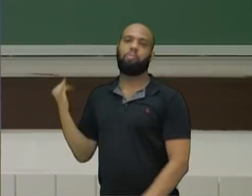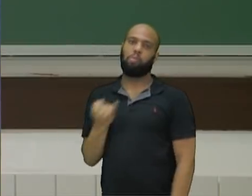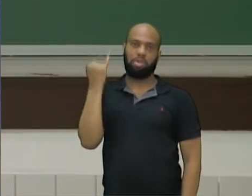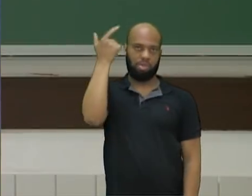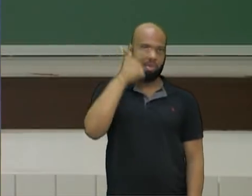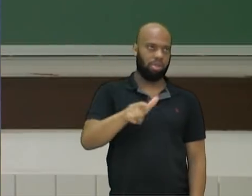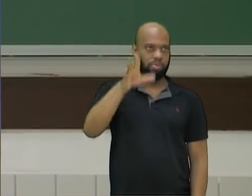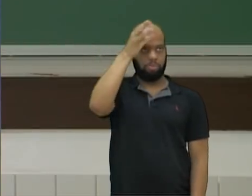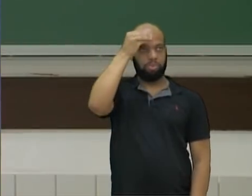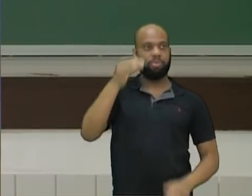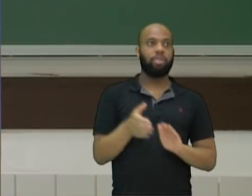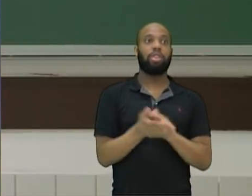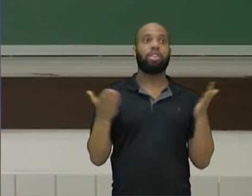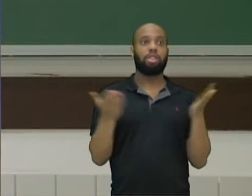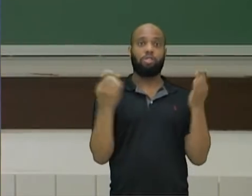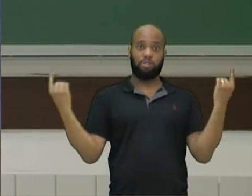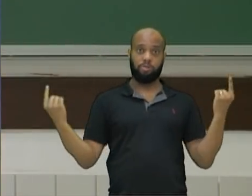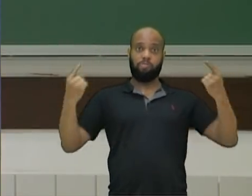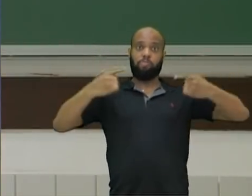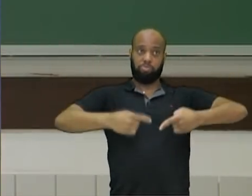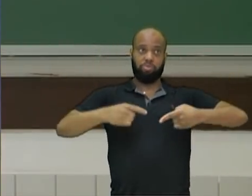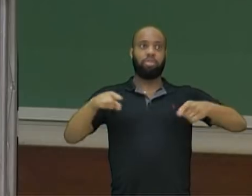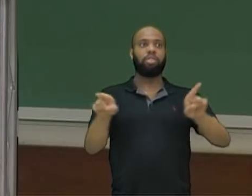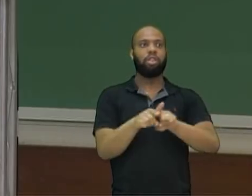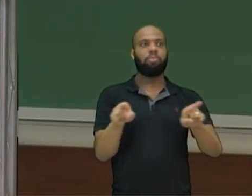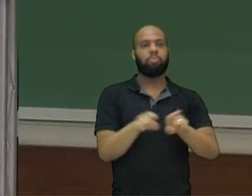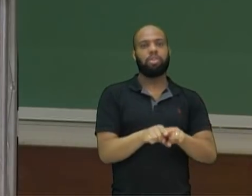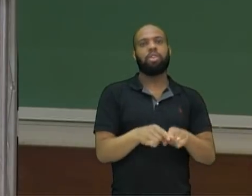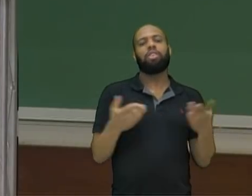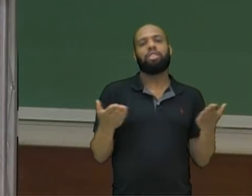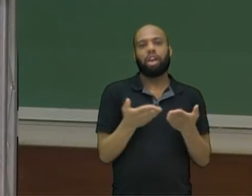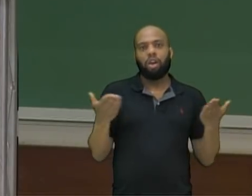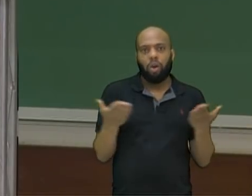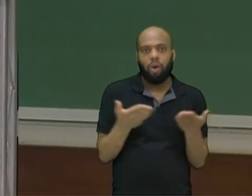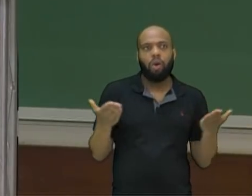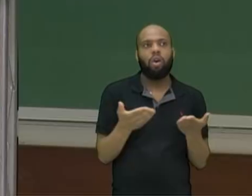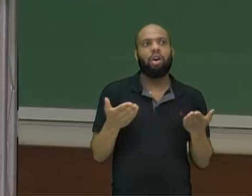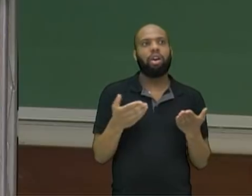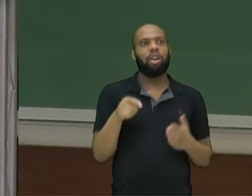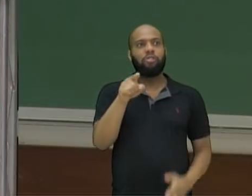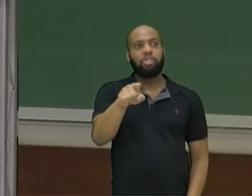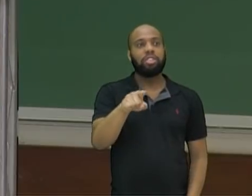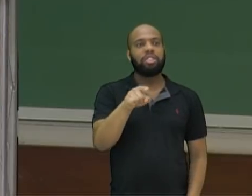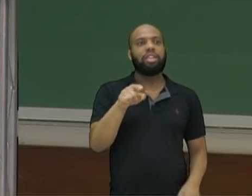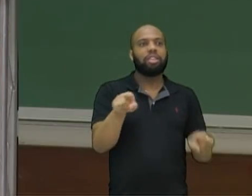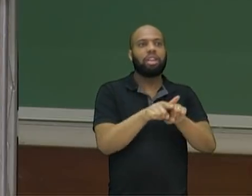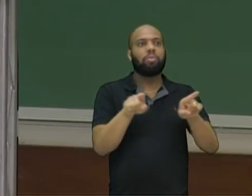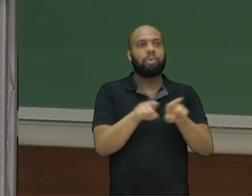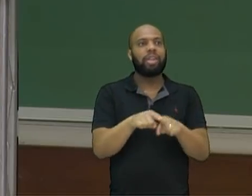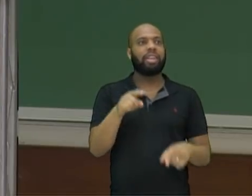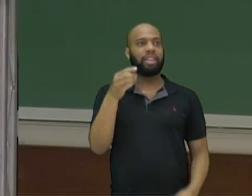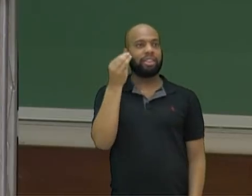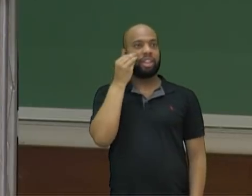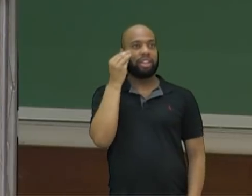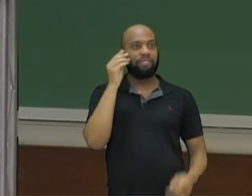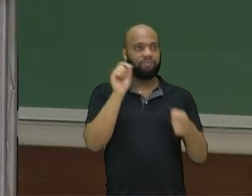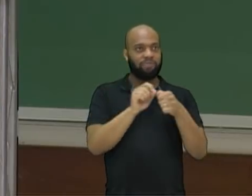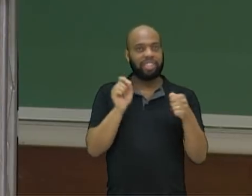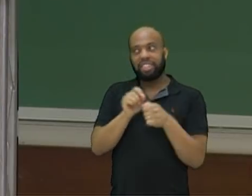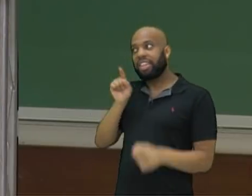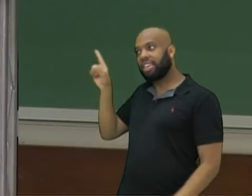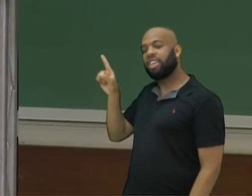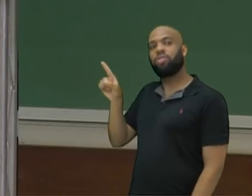aprender. Então, eu vou deixar claro, ainda nessa linha, um desafio. Vamos ver,